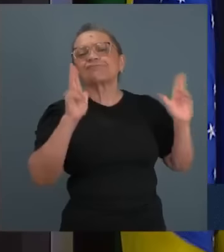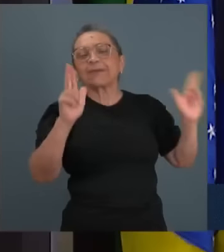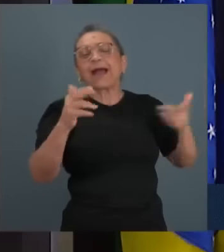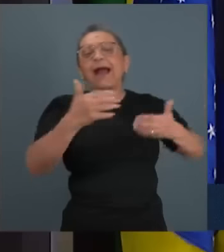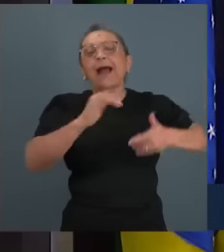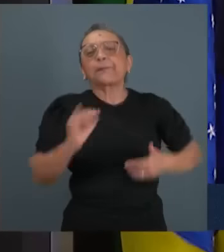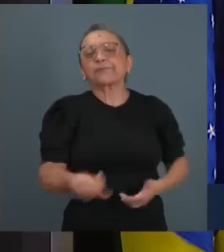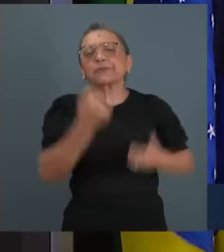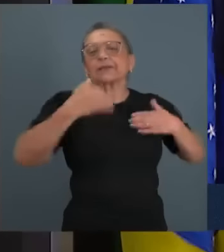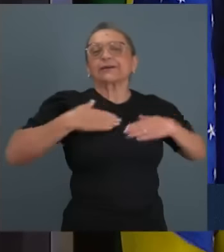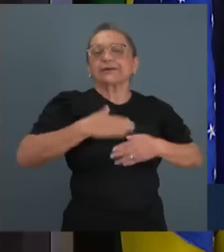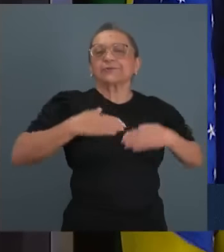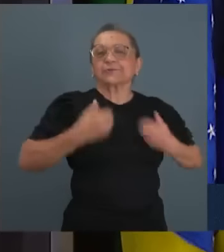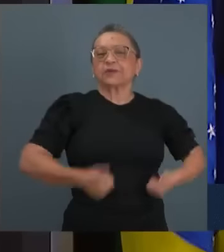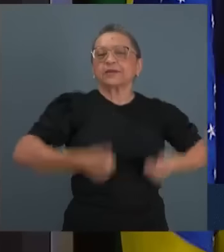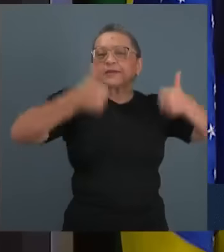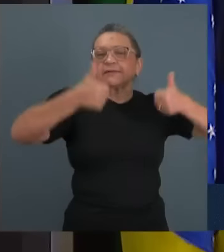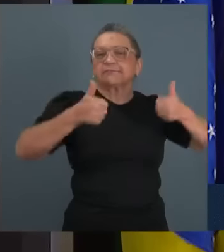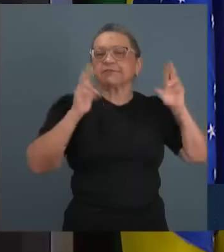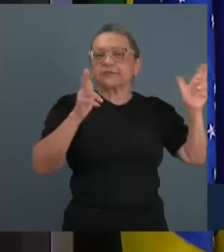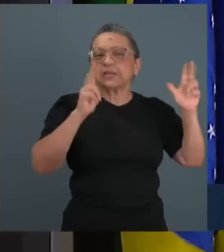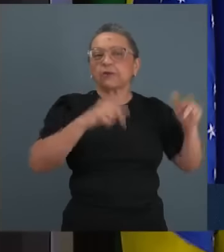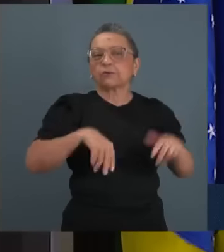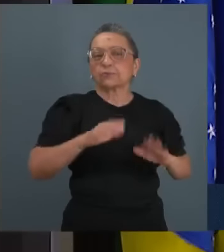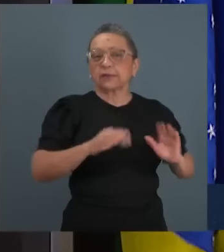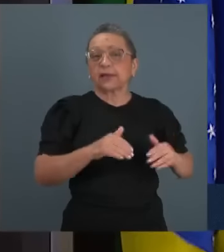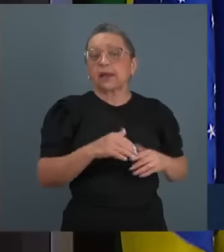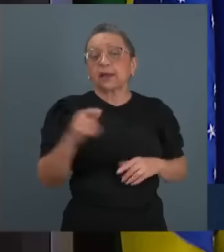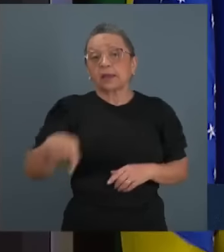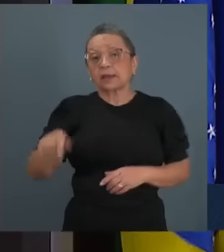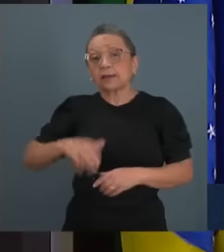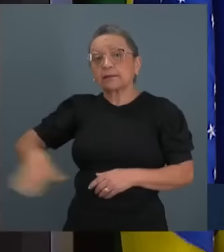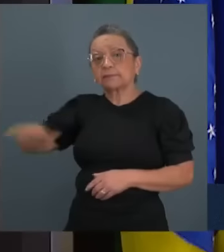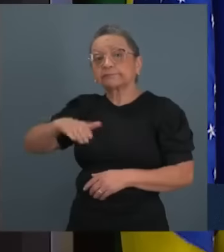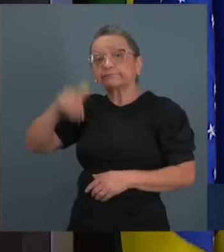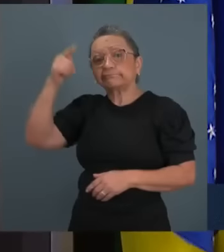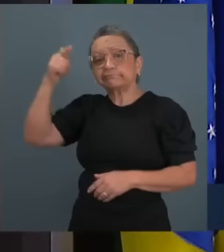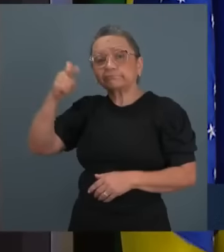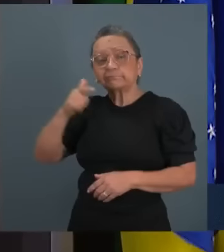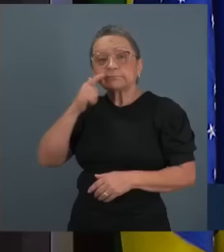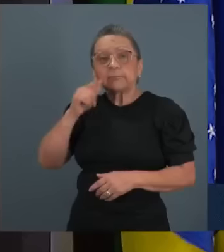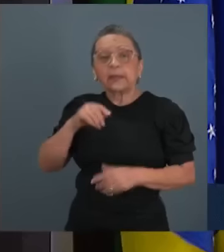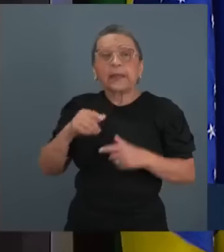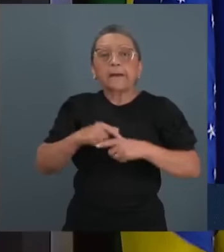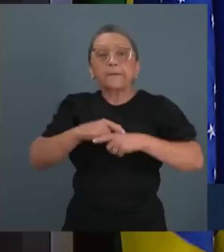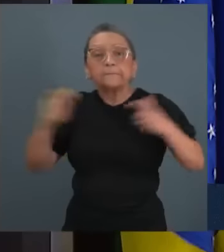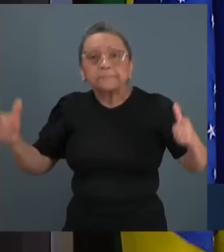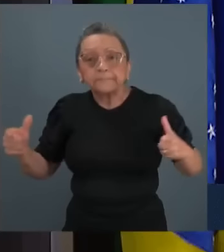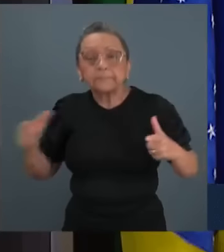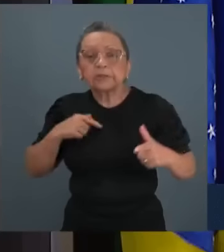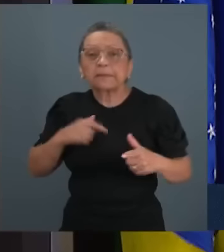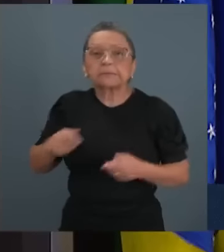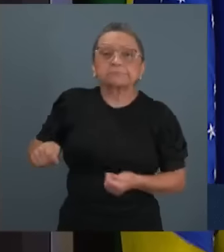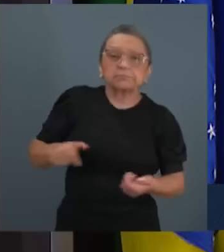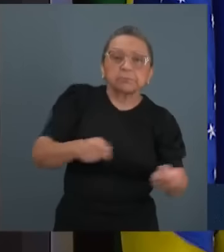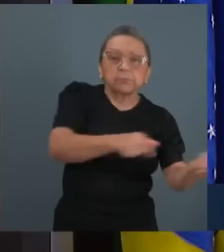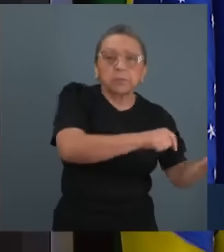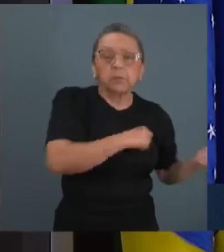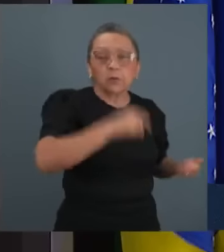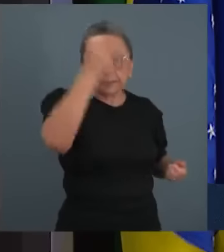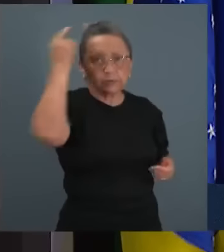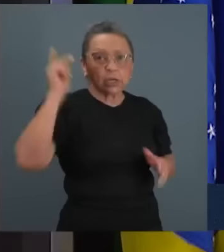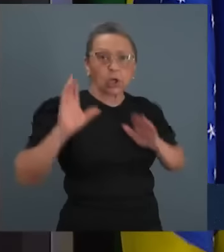mansões. A impunidade reinando com traficantes, com estupradores, mas com esses